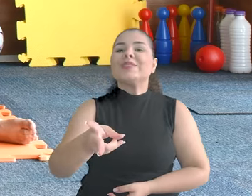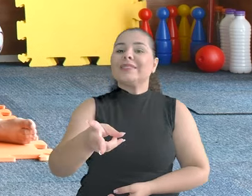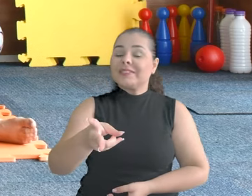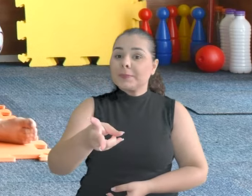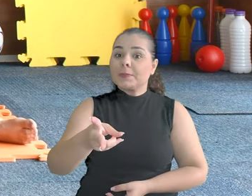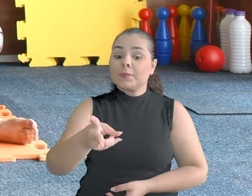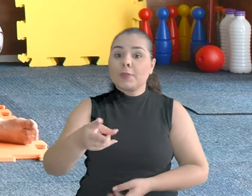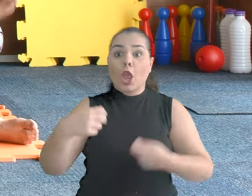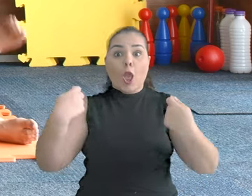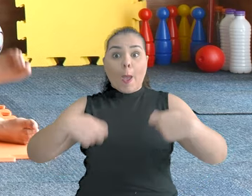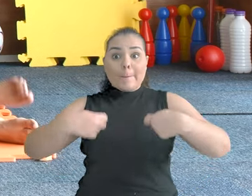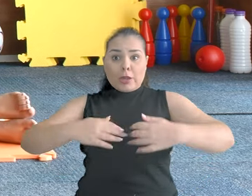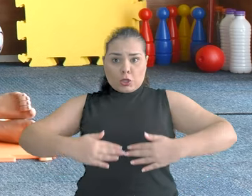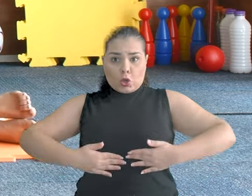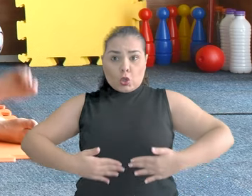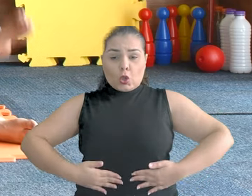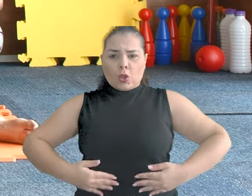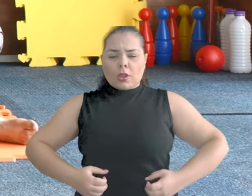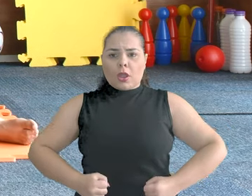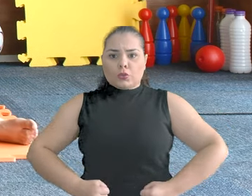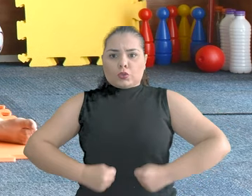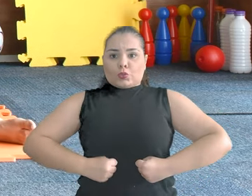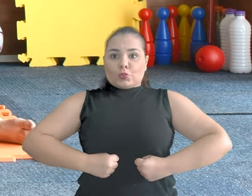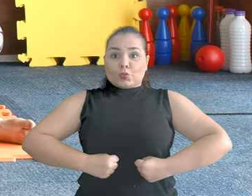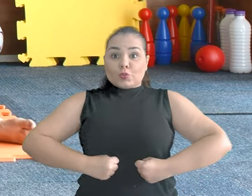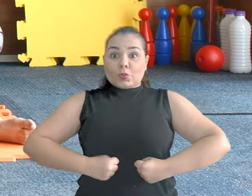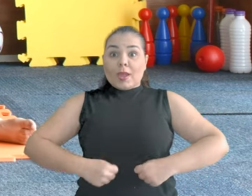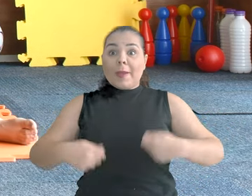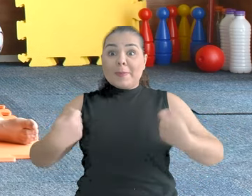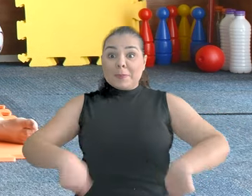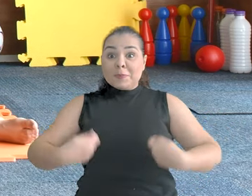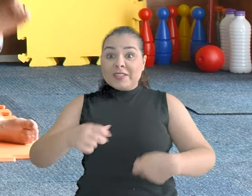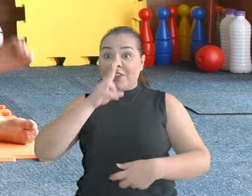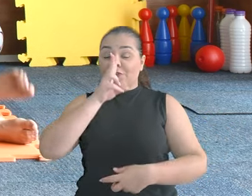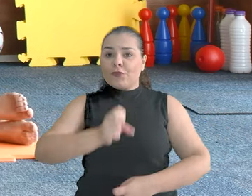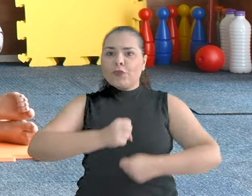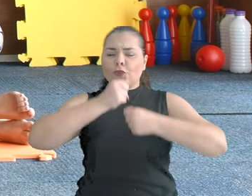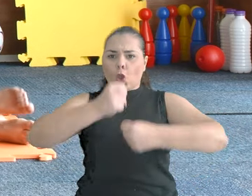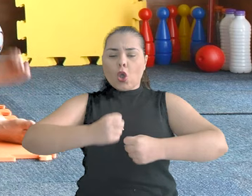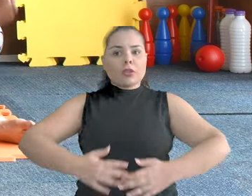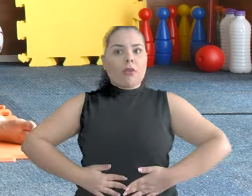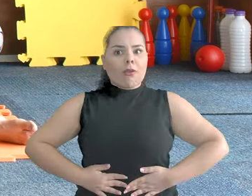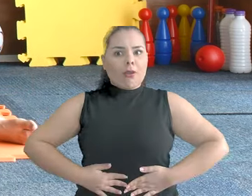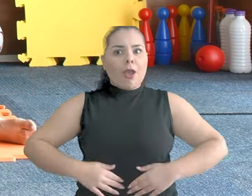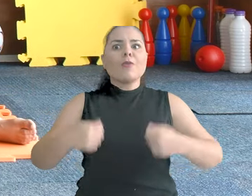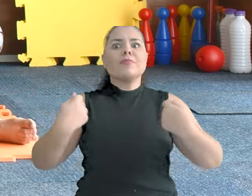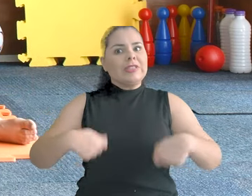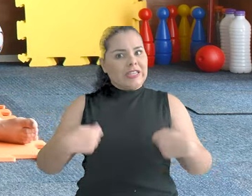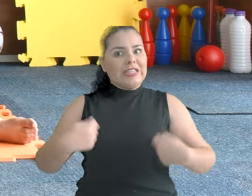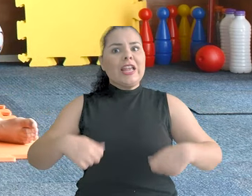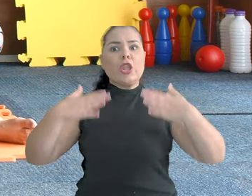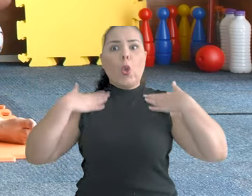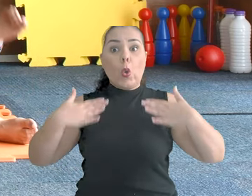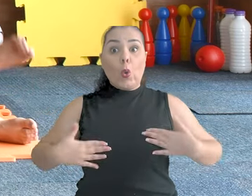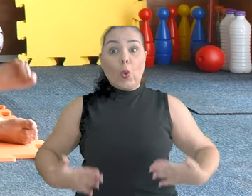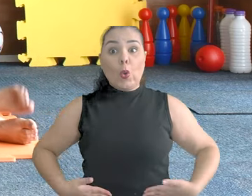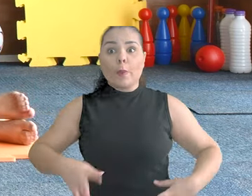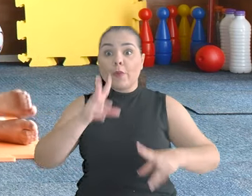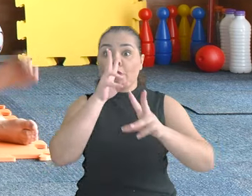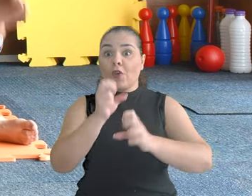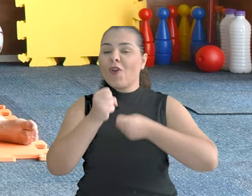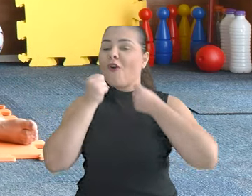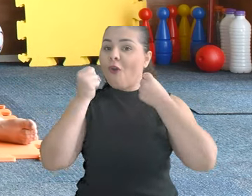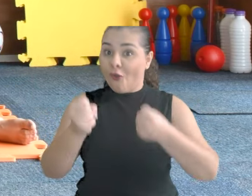continua absolvido travado segura força aqui na barriga não deixa o corpo cair para trás